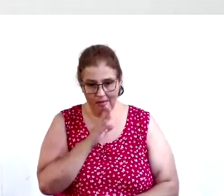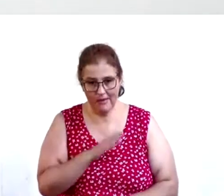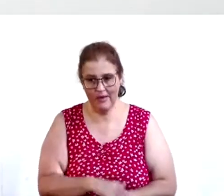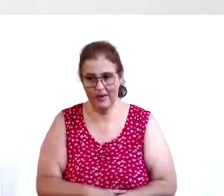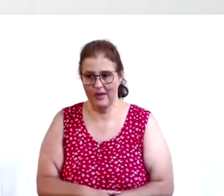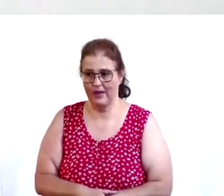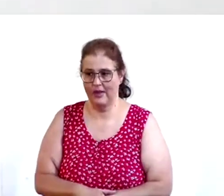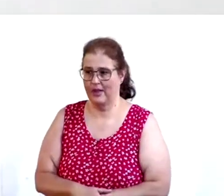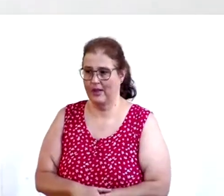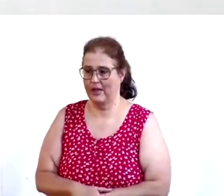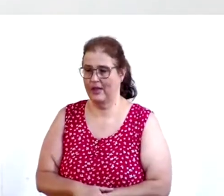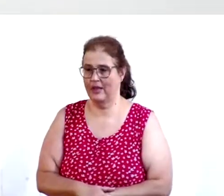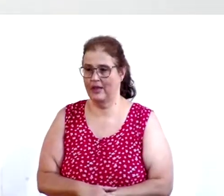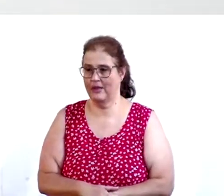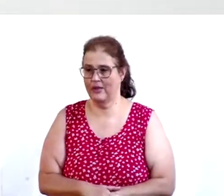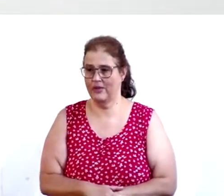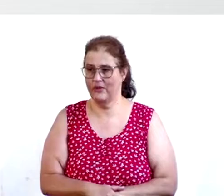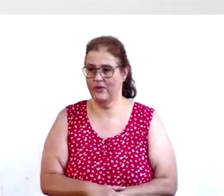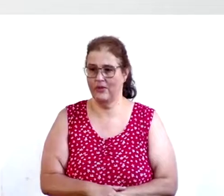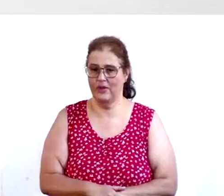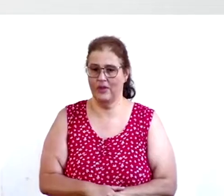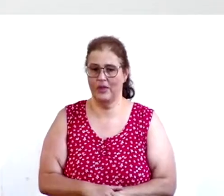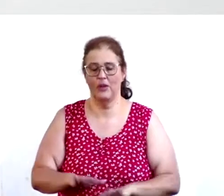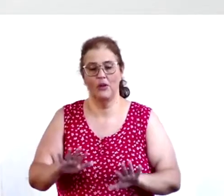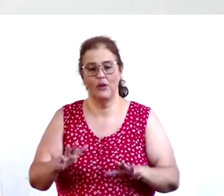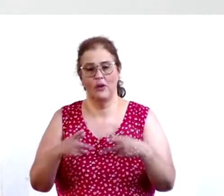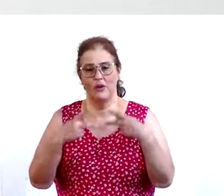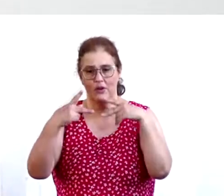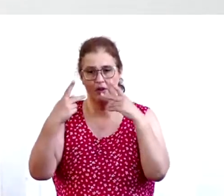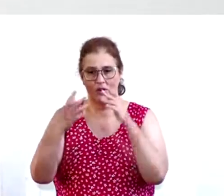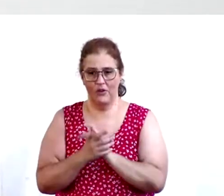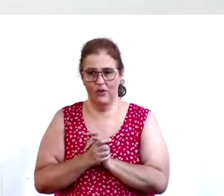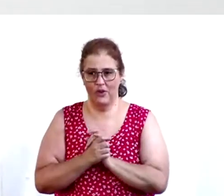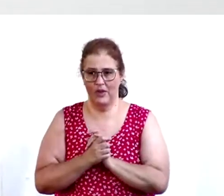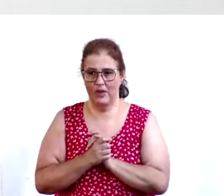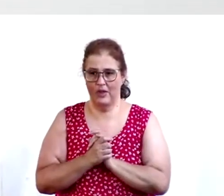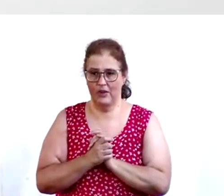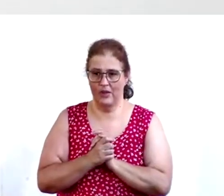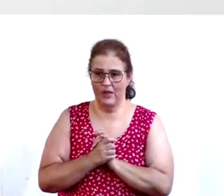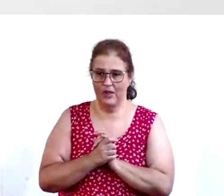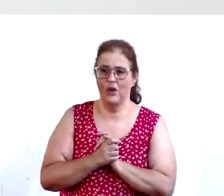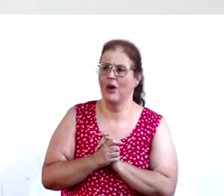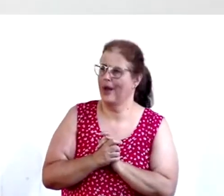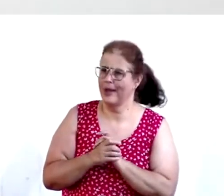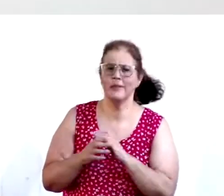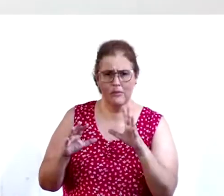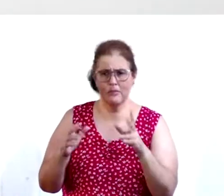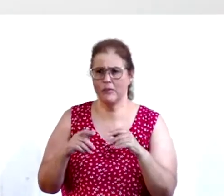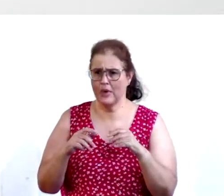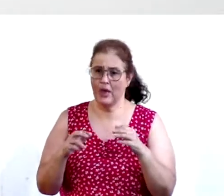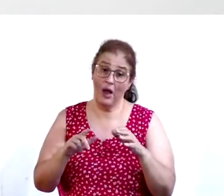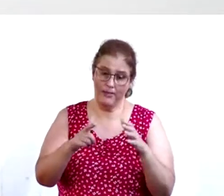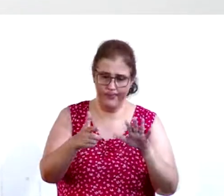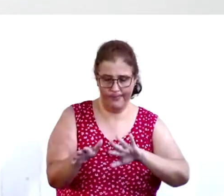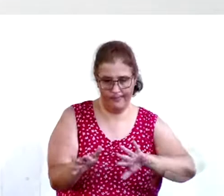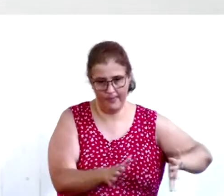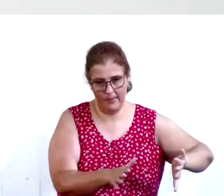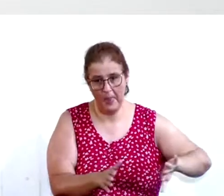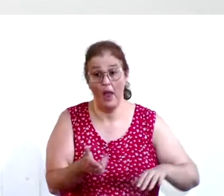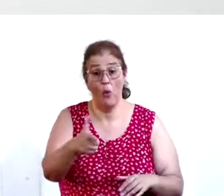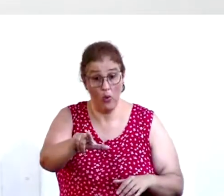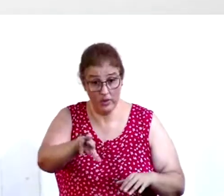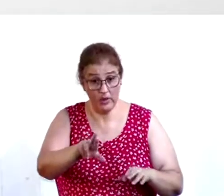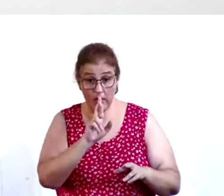Outros poderiam dar uma resposta diferente. Poderiam dizer assim: puxa, eu acho que tem toda a relação, tem toda a conexão salvação e